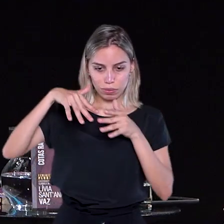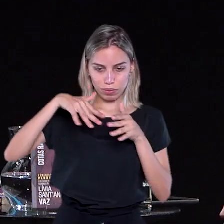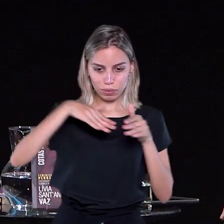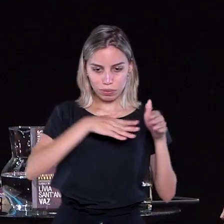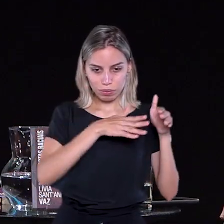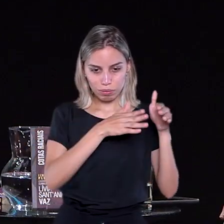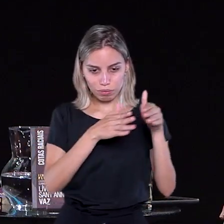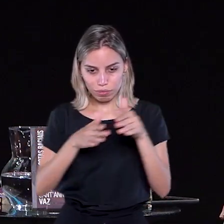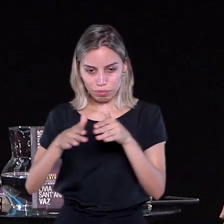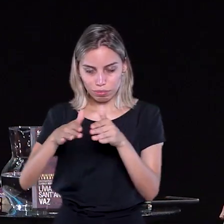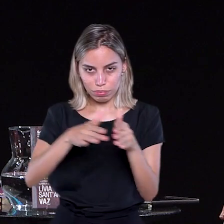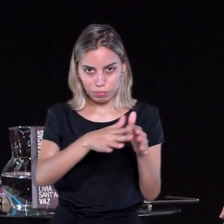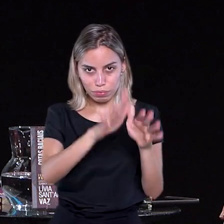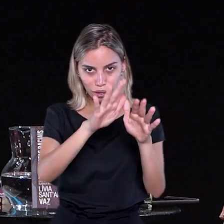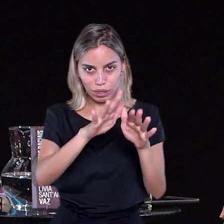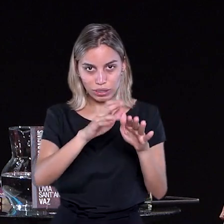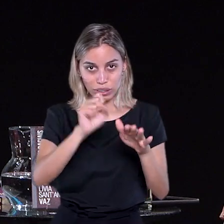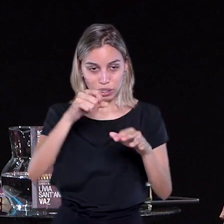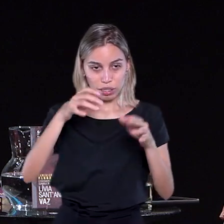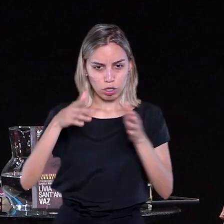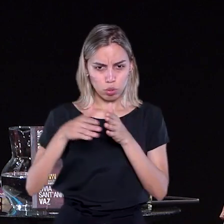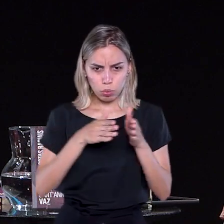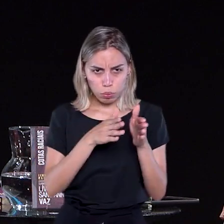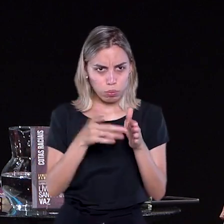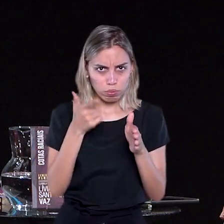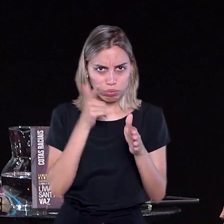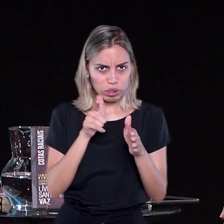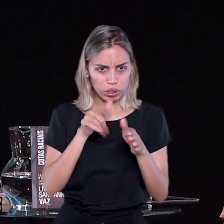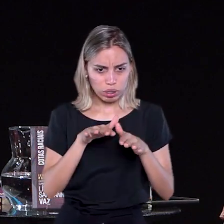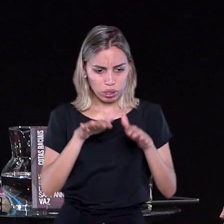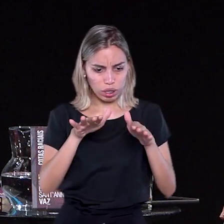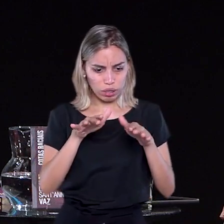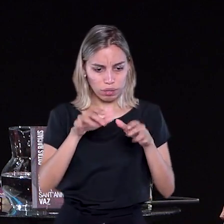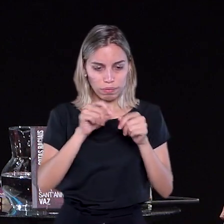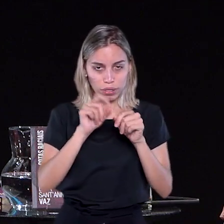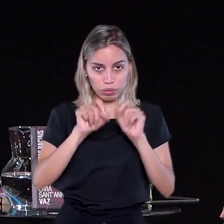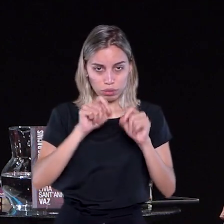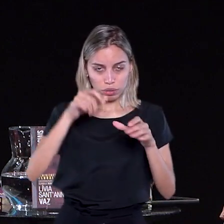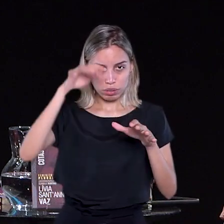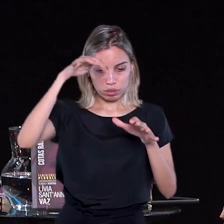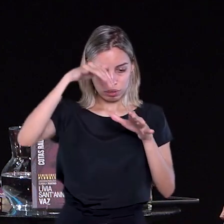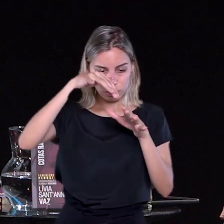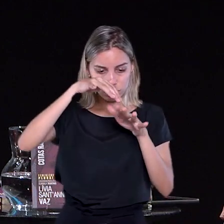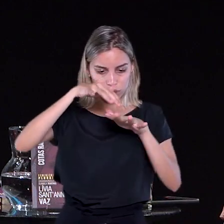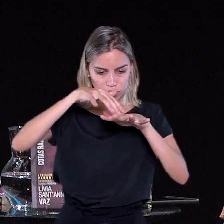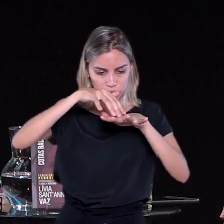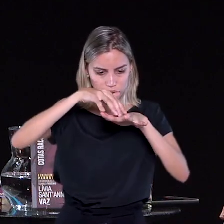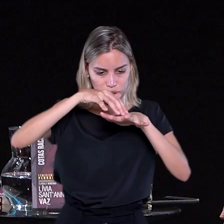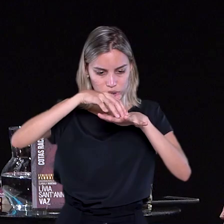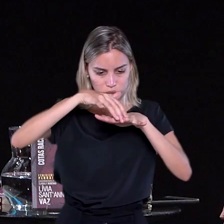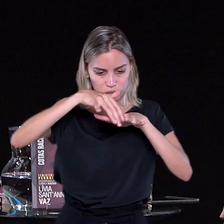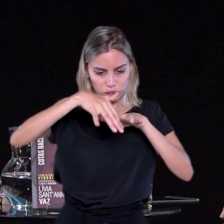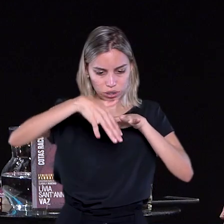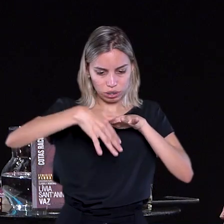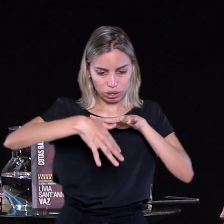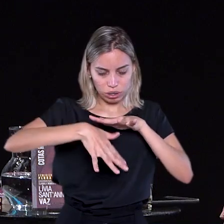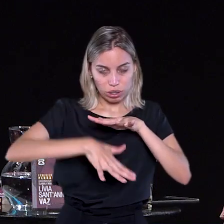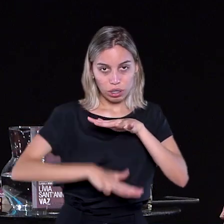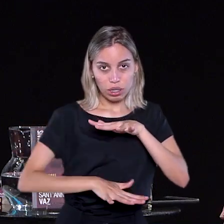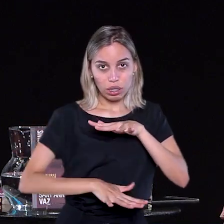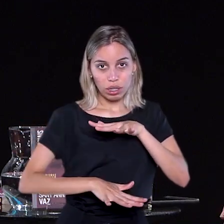omissão. É estrutural, não posso fazer nada, cruzo os braços, é estrutural. Não. Se é estrutural, nós precisamos de posturas e